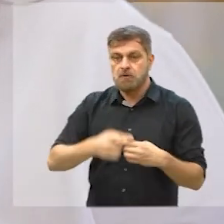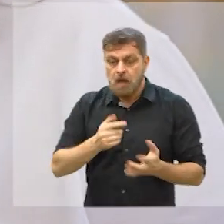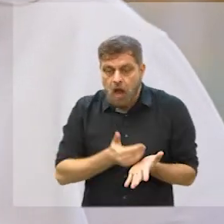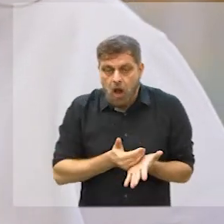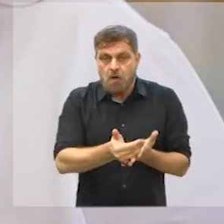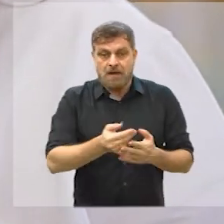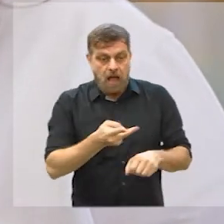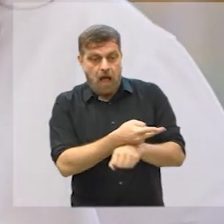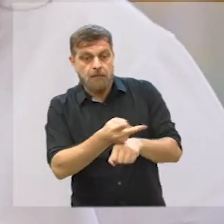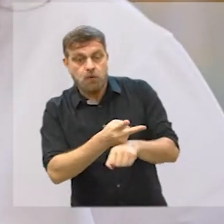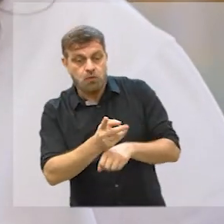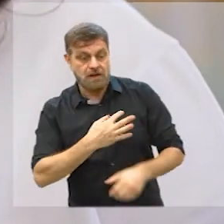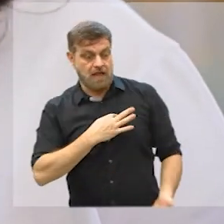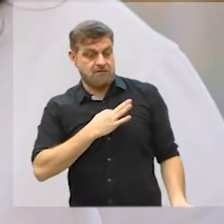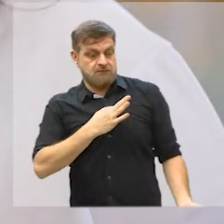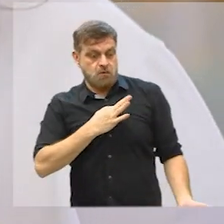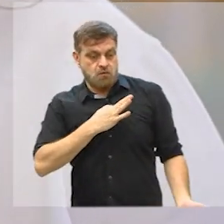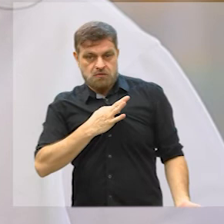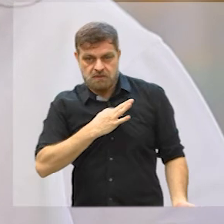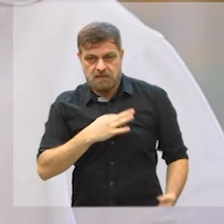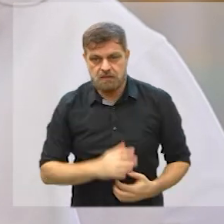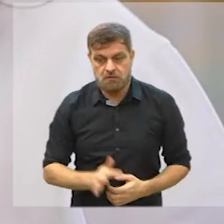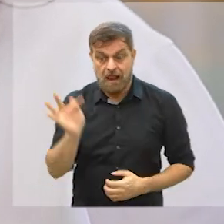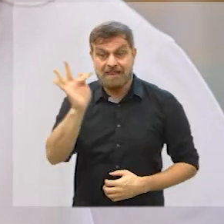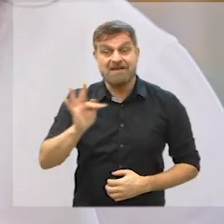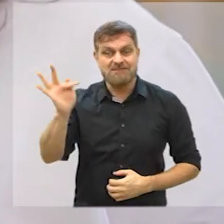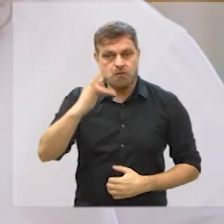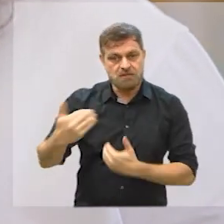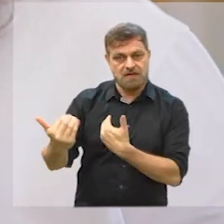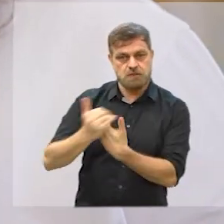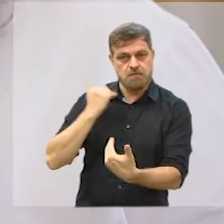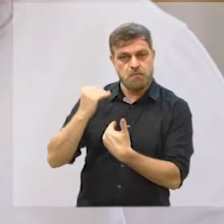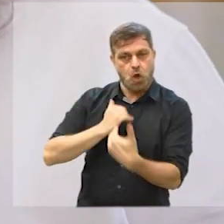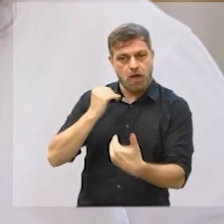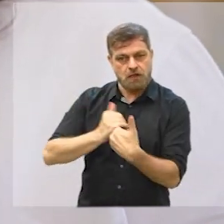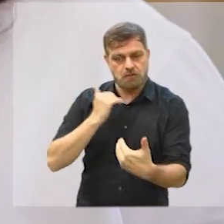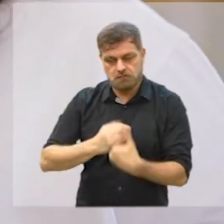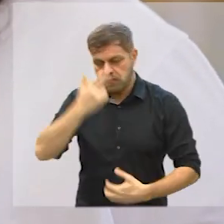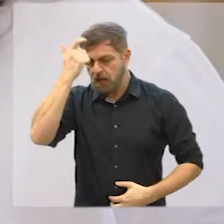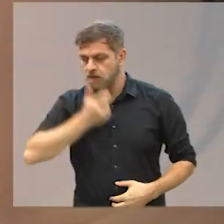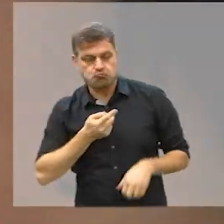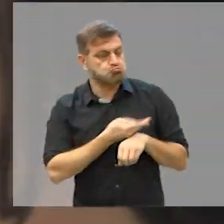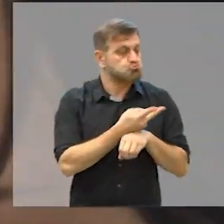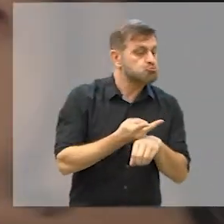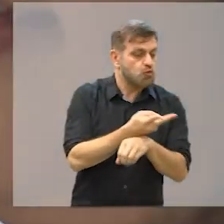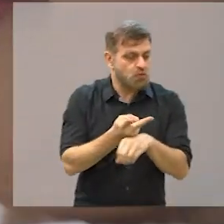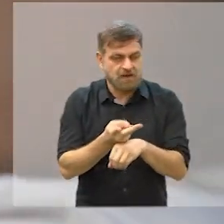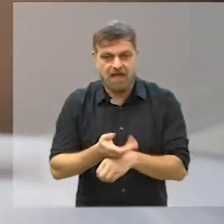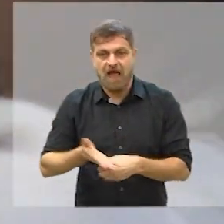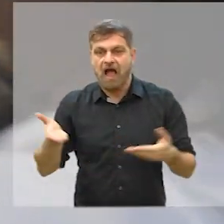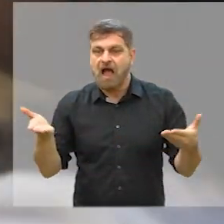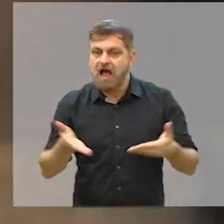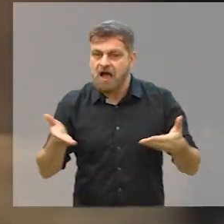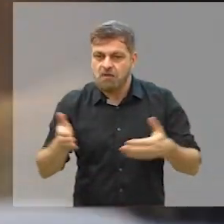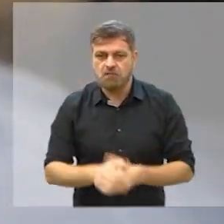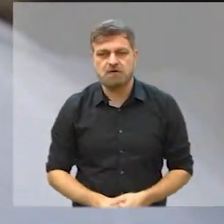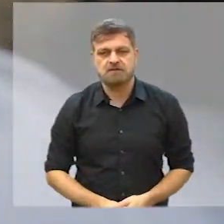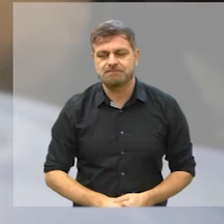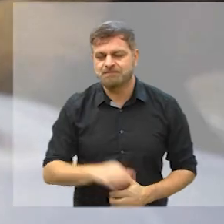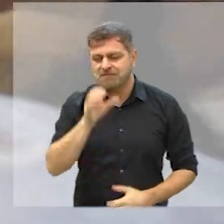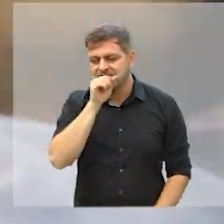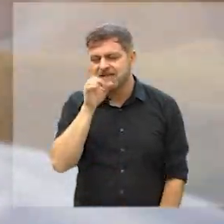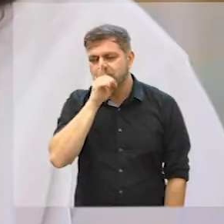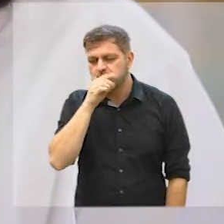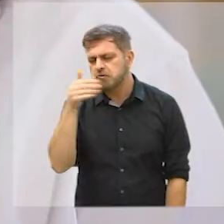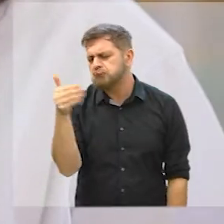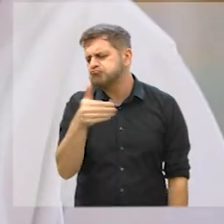começam a procurar trabalho voluntário na faculdade? Ela falou isso e aí eu fui atrás. E agora? Todo final de semana